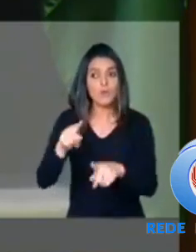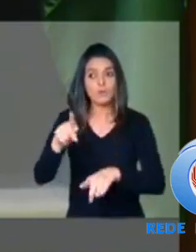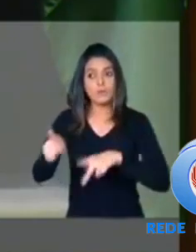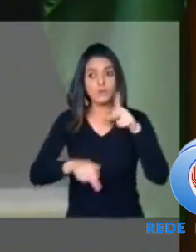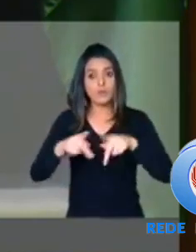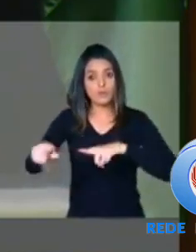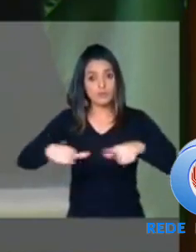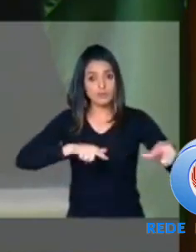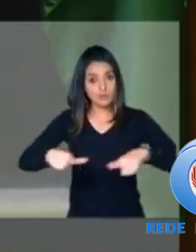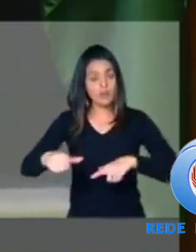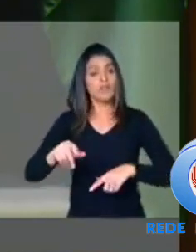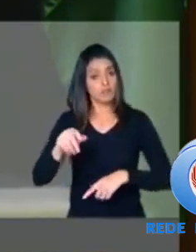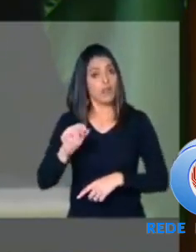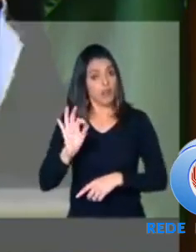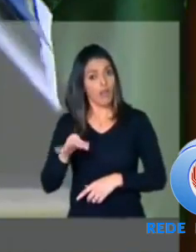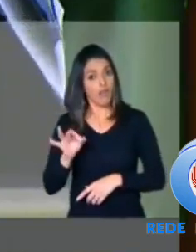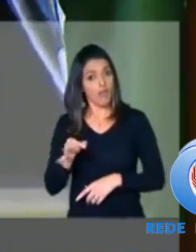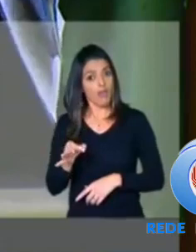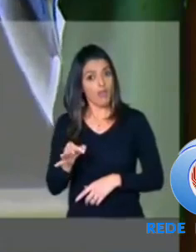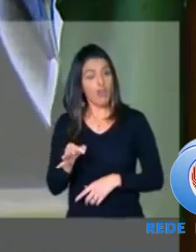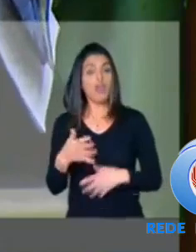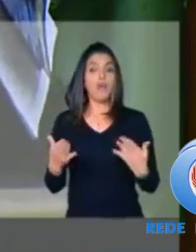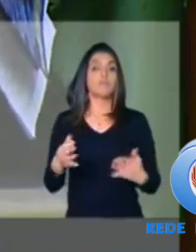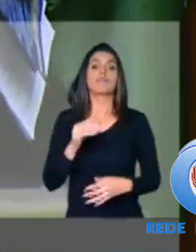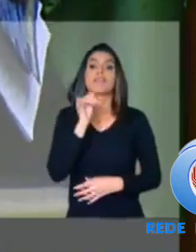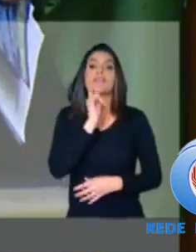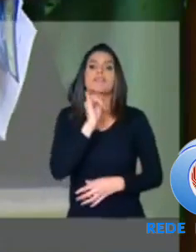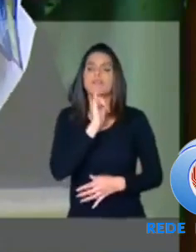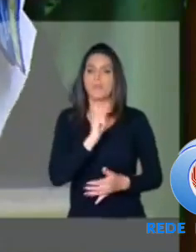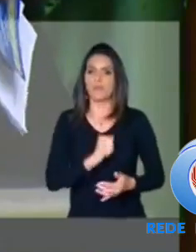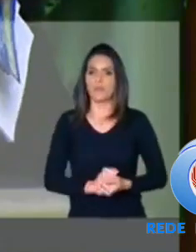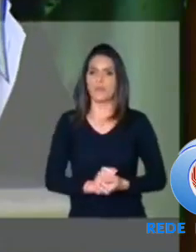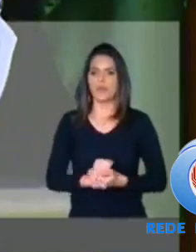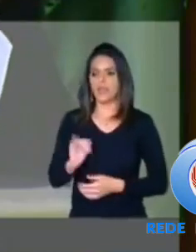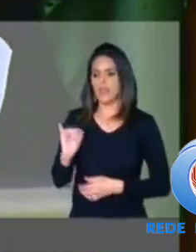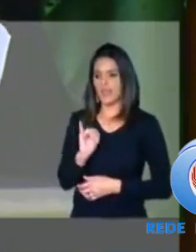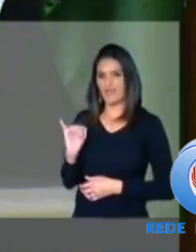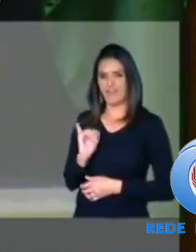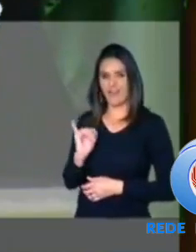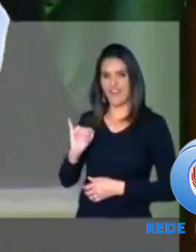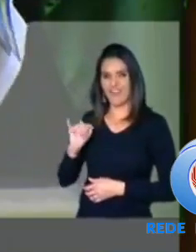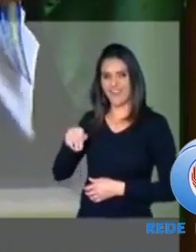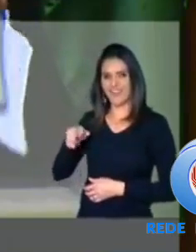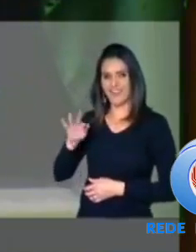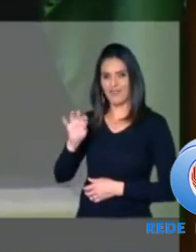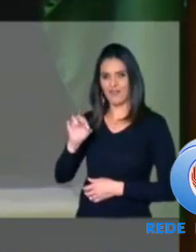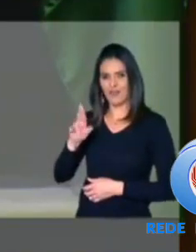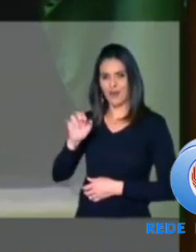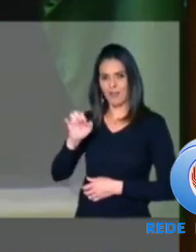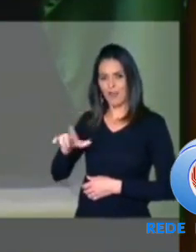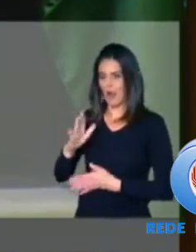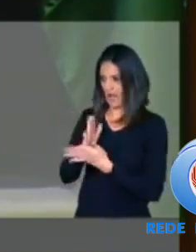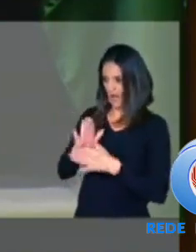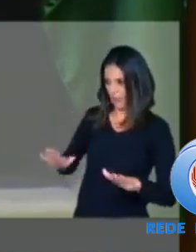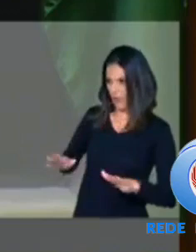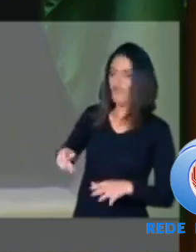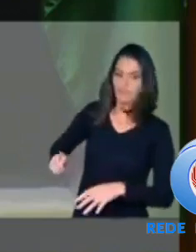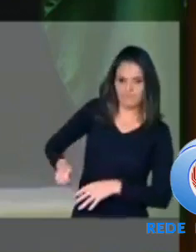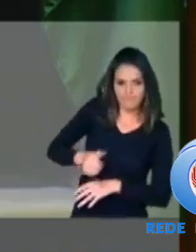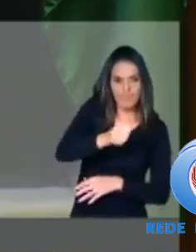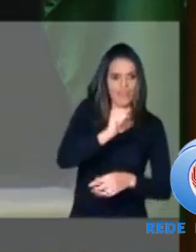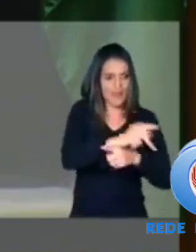trabalhadores brasileiros. Agora, é como se acabasse com a informalidade. Vamos dar emprego. Isso é